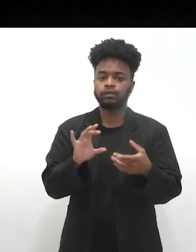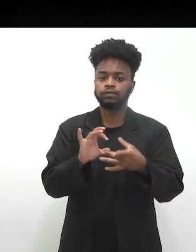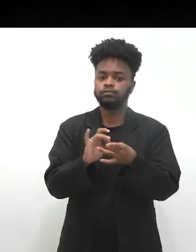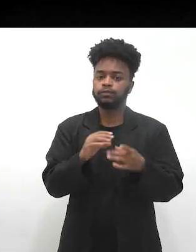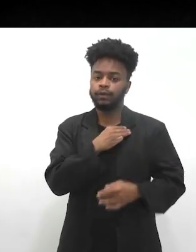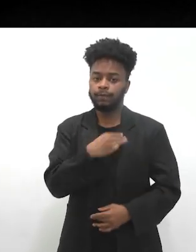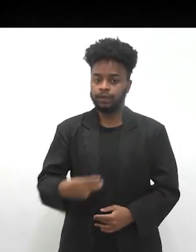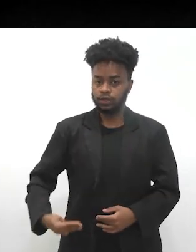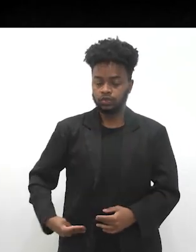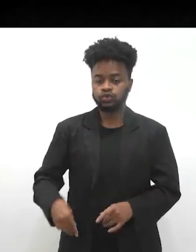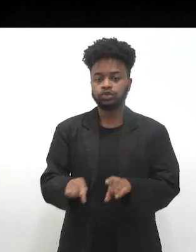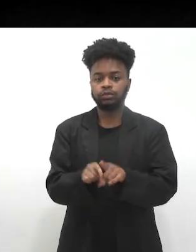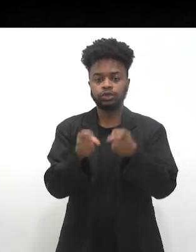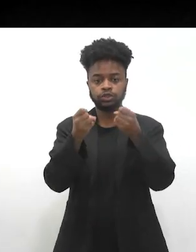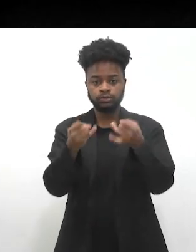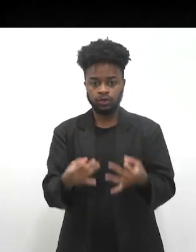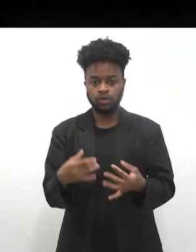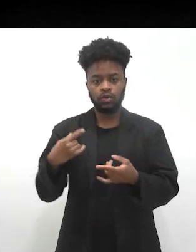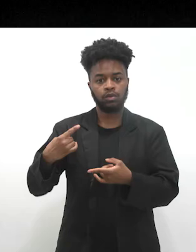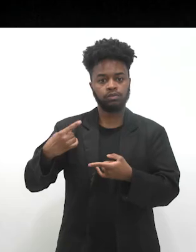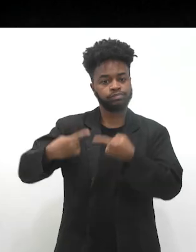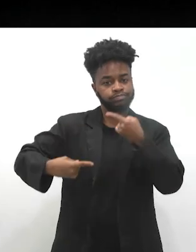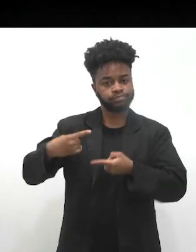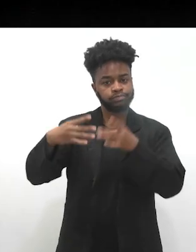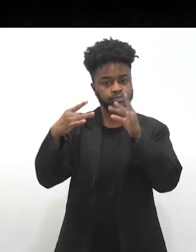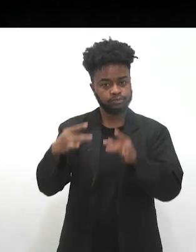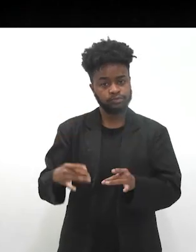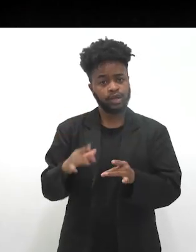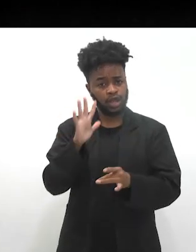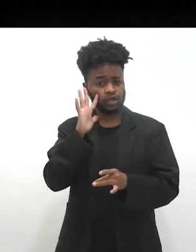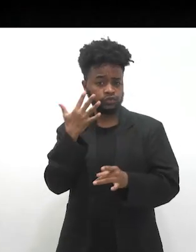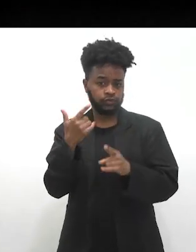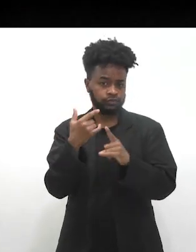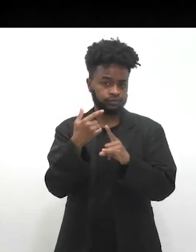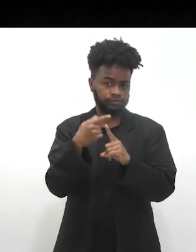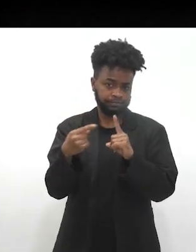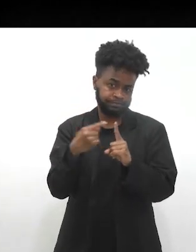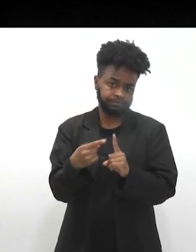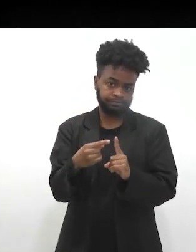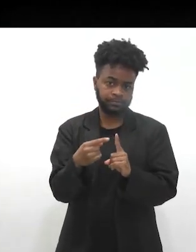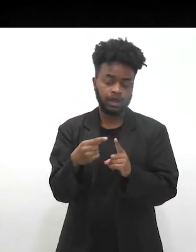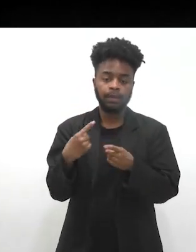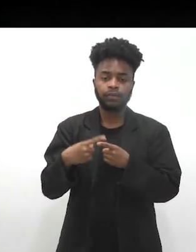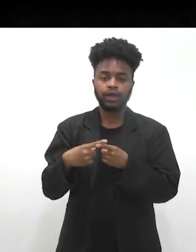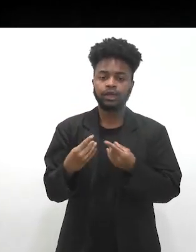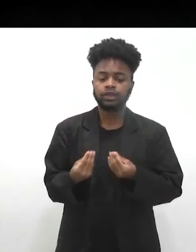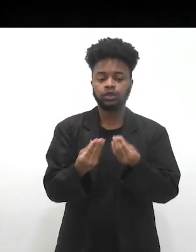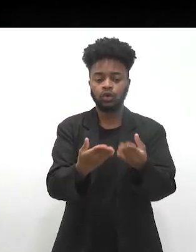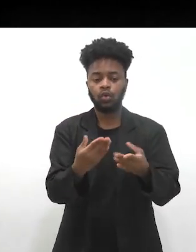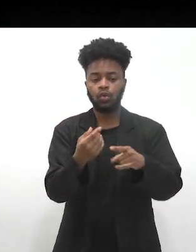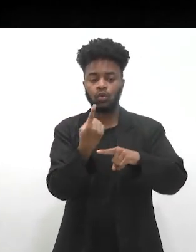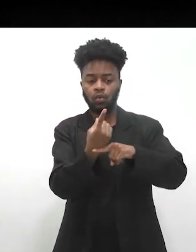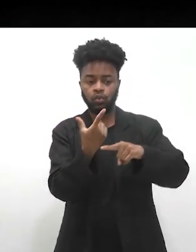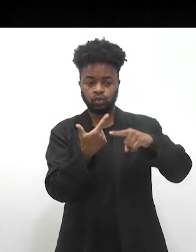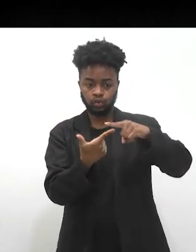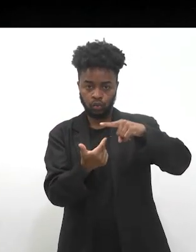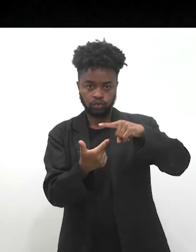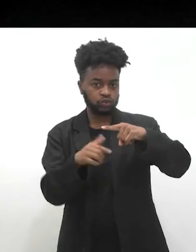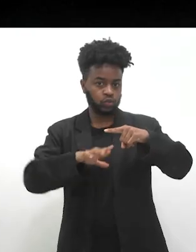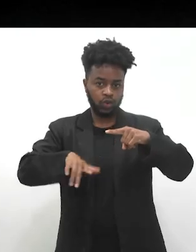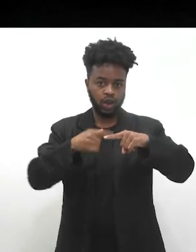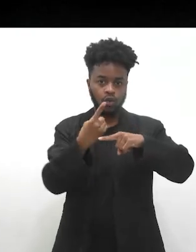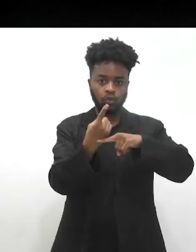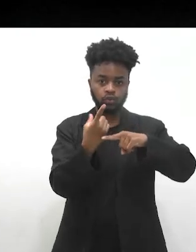com o ministro e foi resolvido parte desse problema, que foi a liberação de 1/12, não